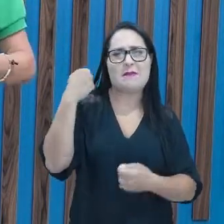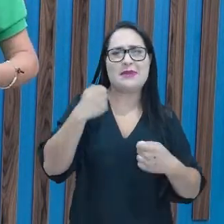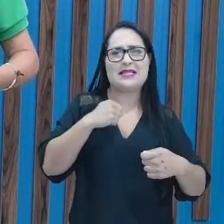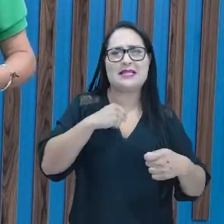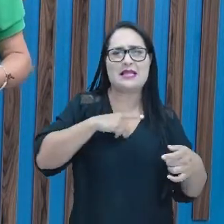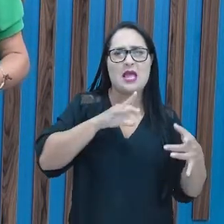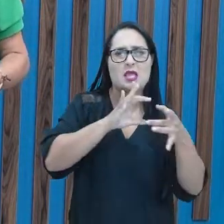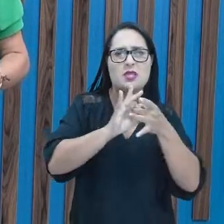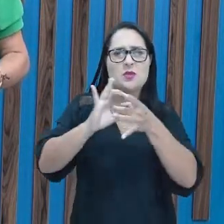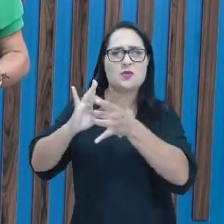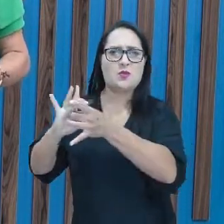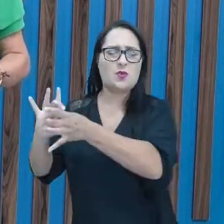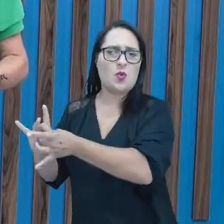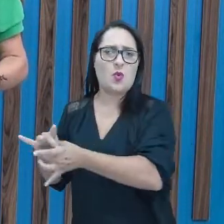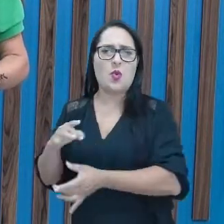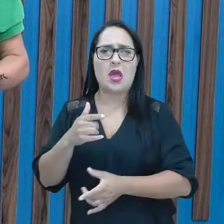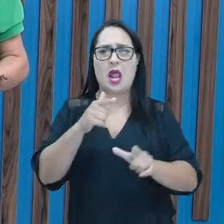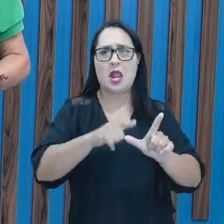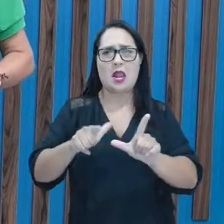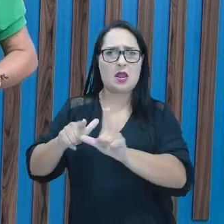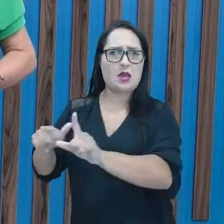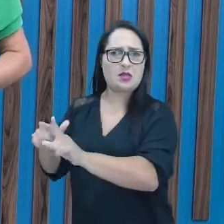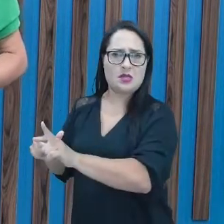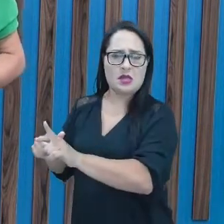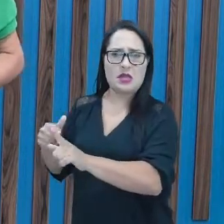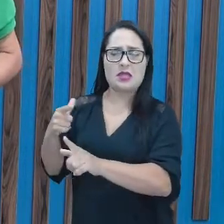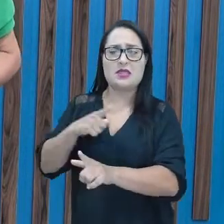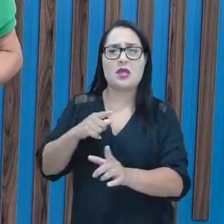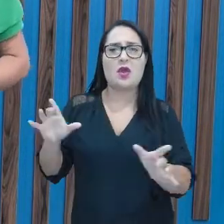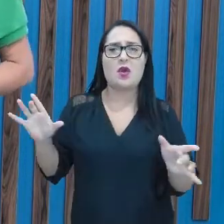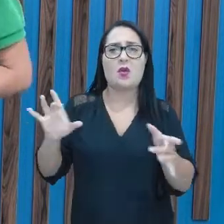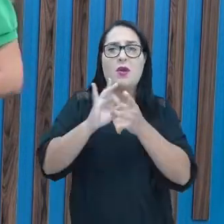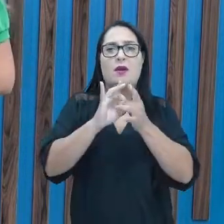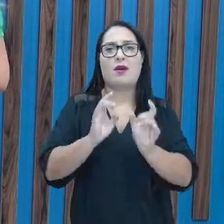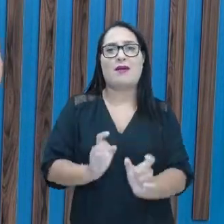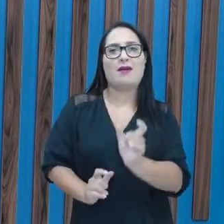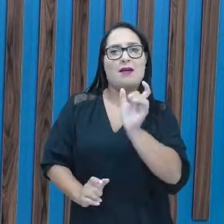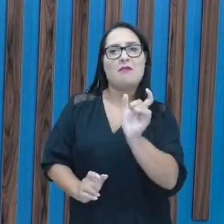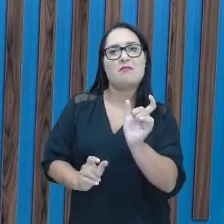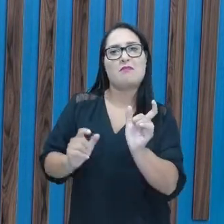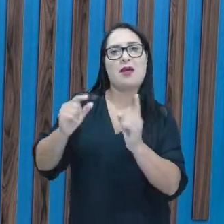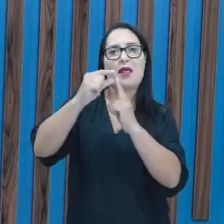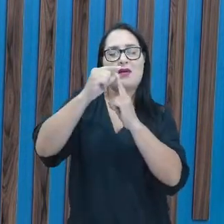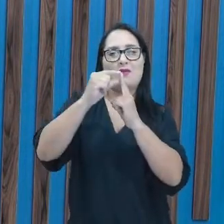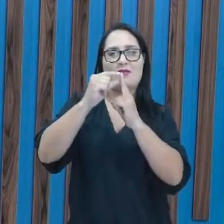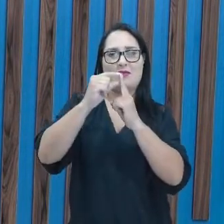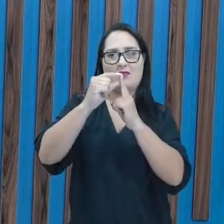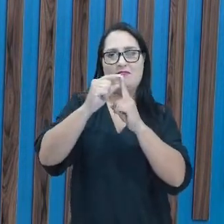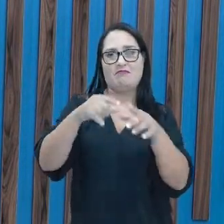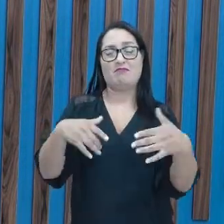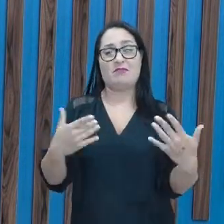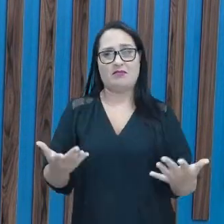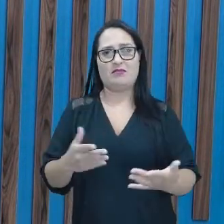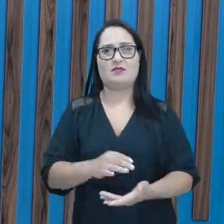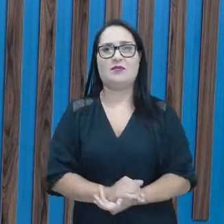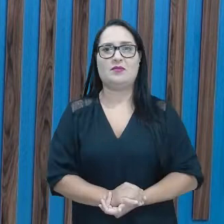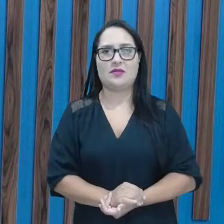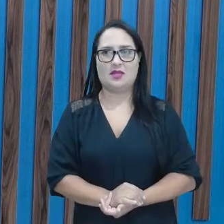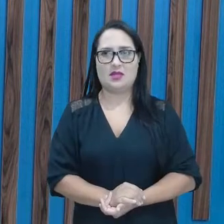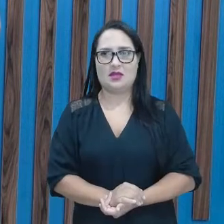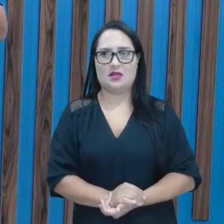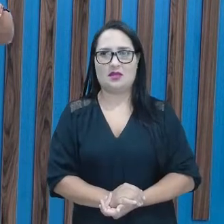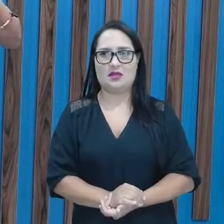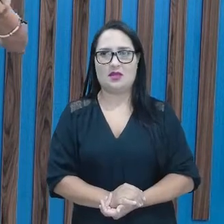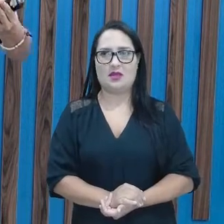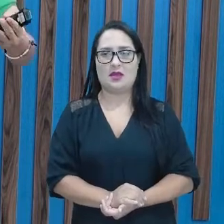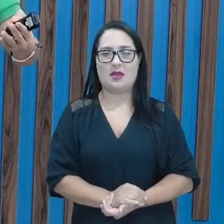letras, tá? Para que assim formem palavras, olha só, então a partir disso que eu falei,